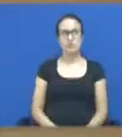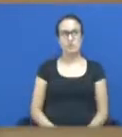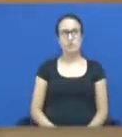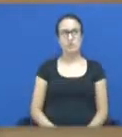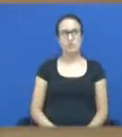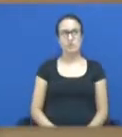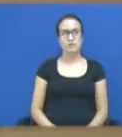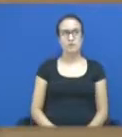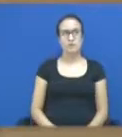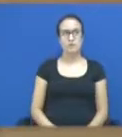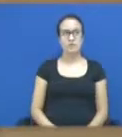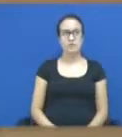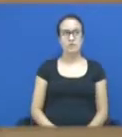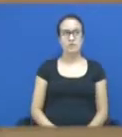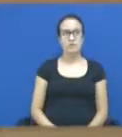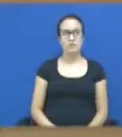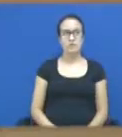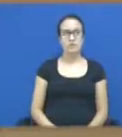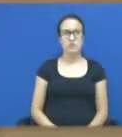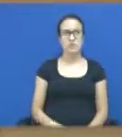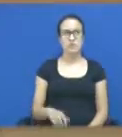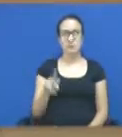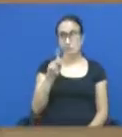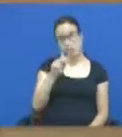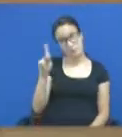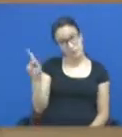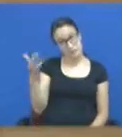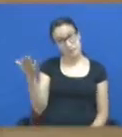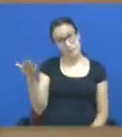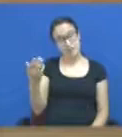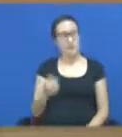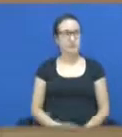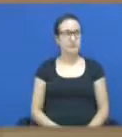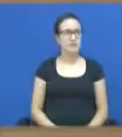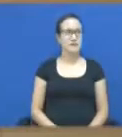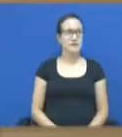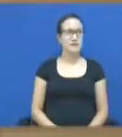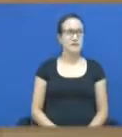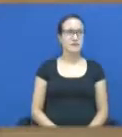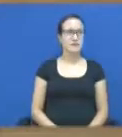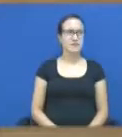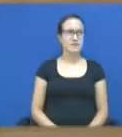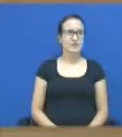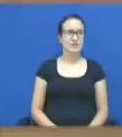presidente. Faz parte? Faz parte, presidente. É isso.